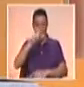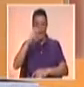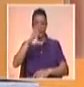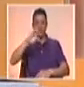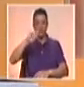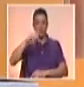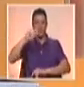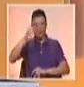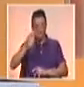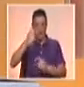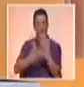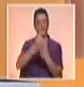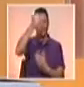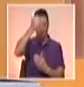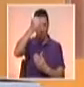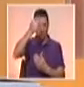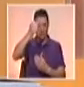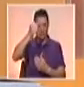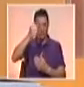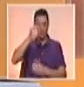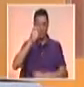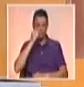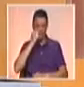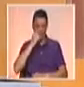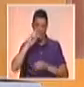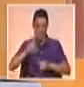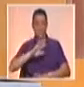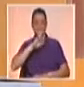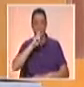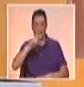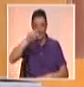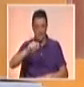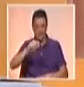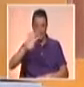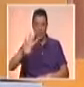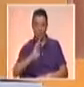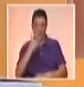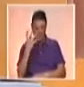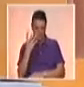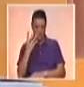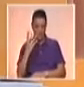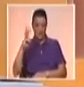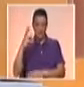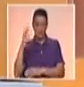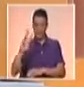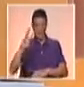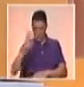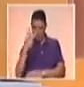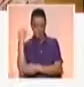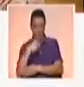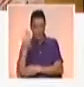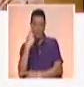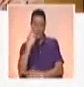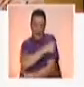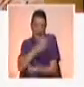Está aqui em nome da Confederação Nacional das Associações de Pais. É mãe também. Mãe de três jovens e uma criança, por aí,